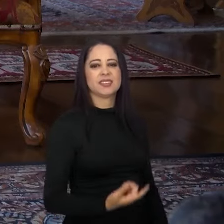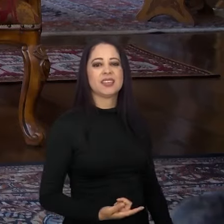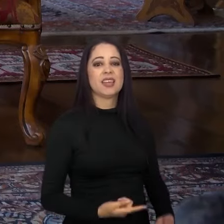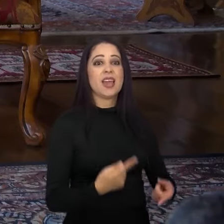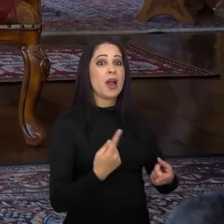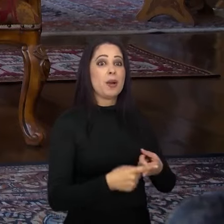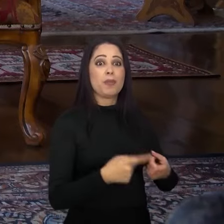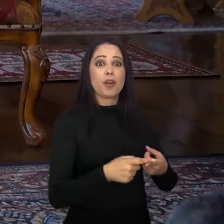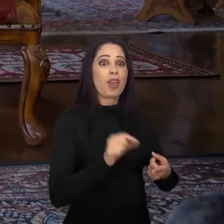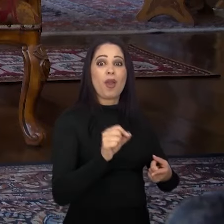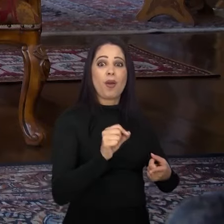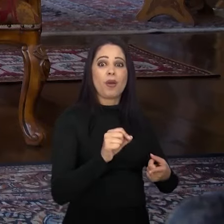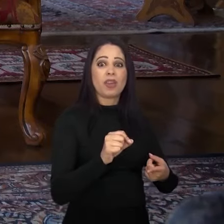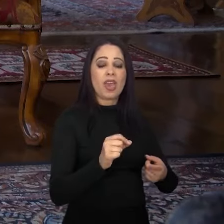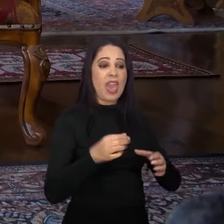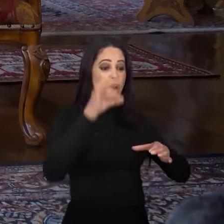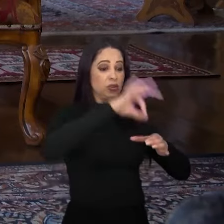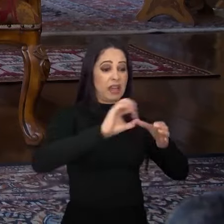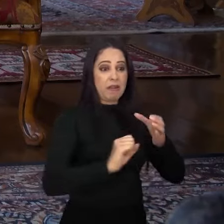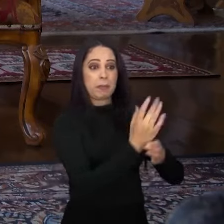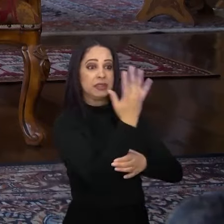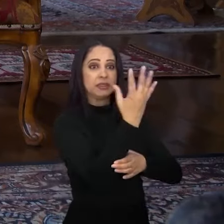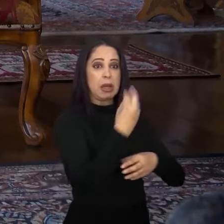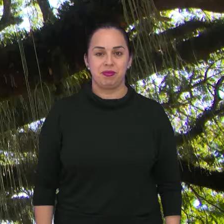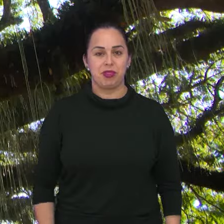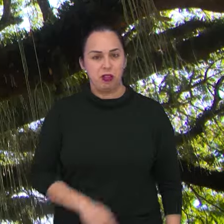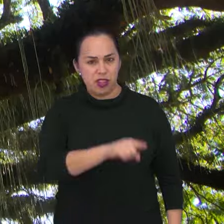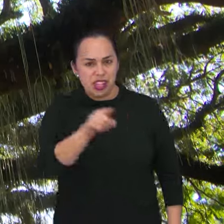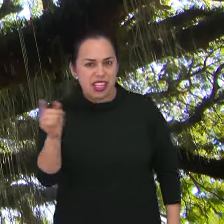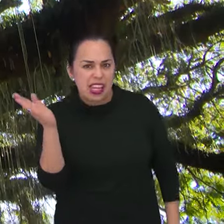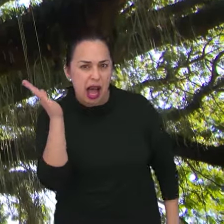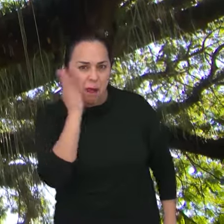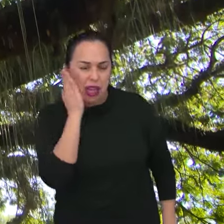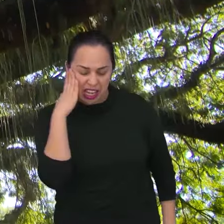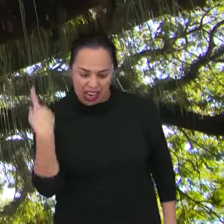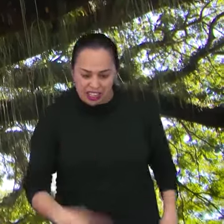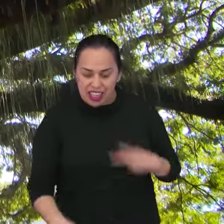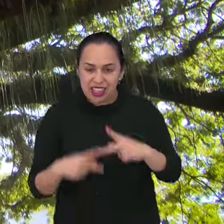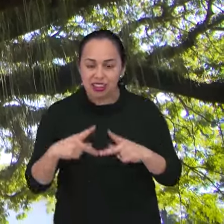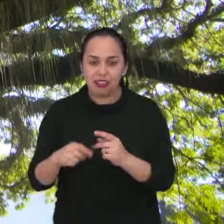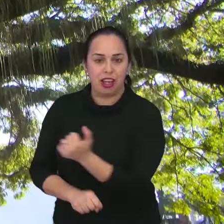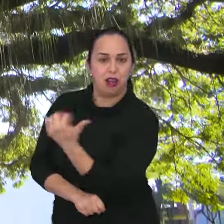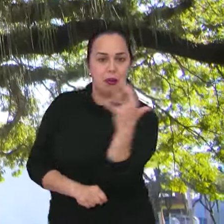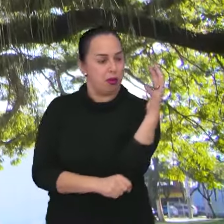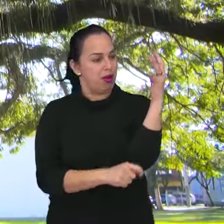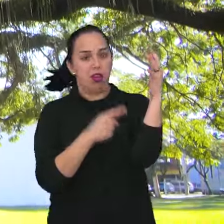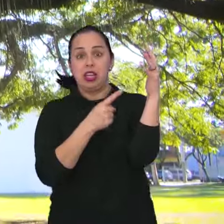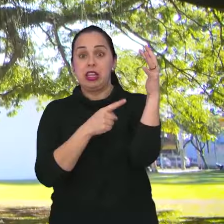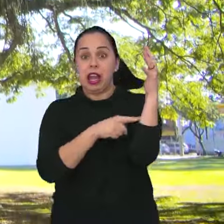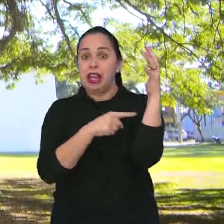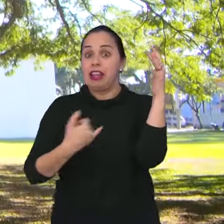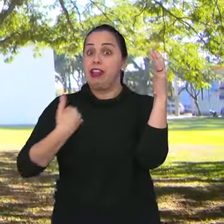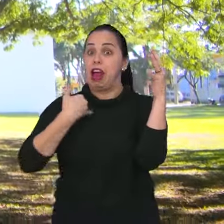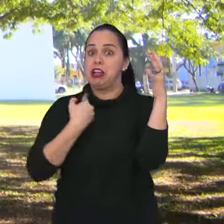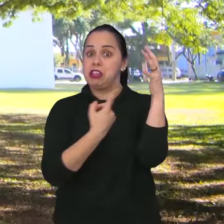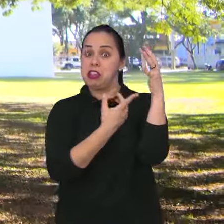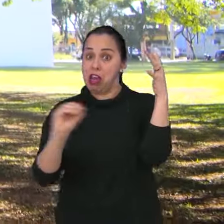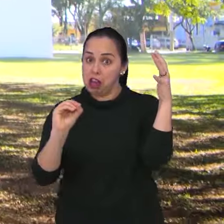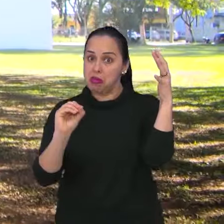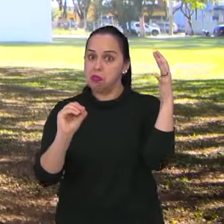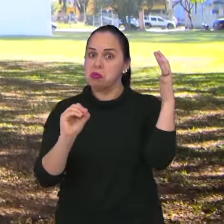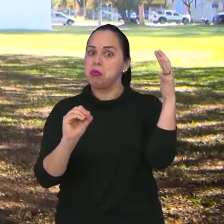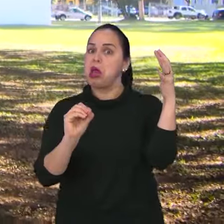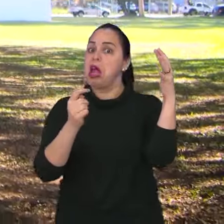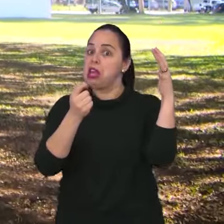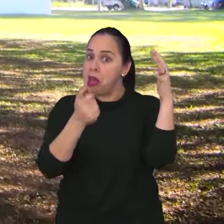podia ser, eu estava grilando para o governo. É verdade, verdade. Você sabia que São José preserva árvores centenárias e de